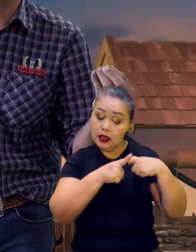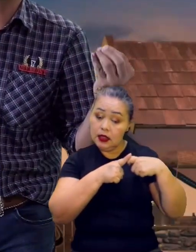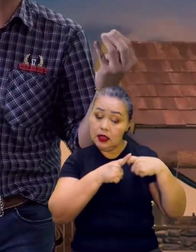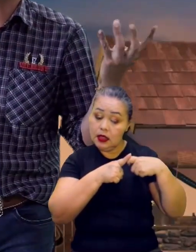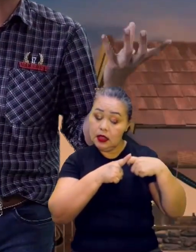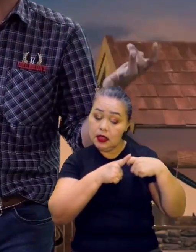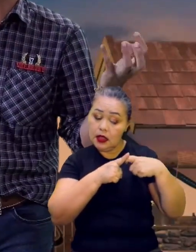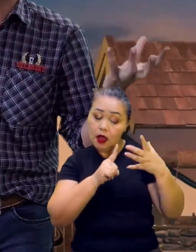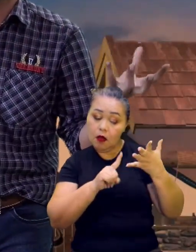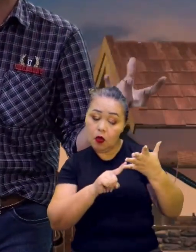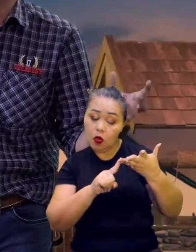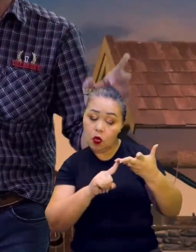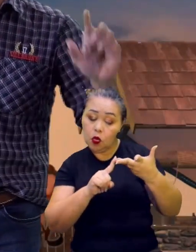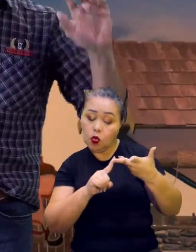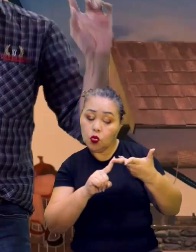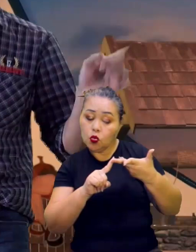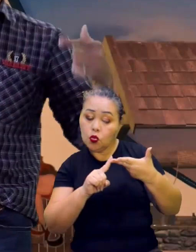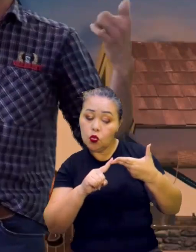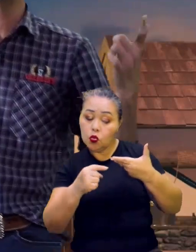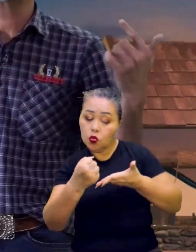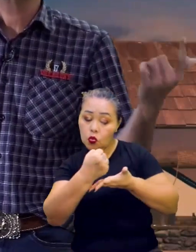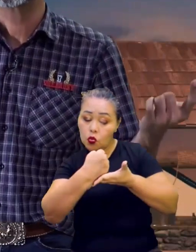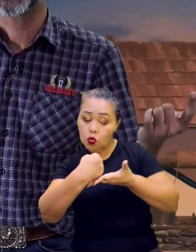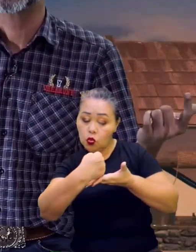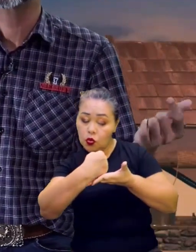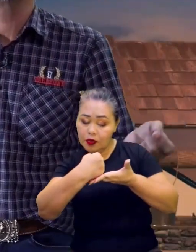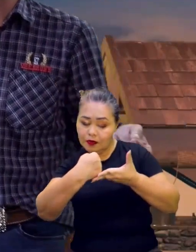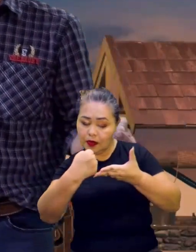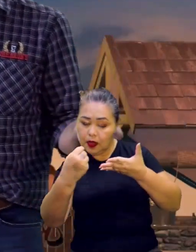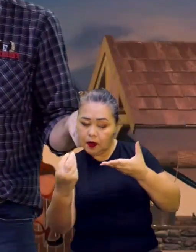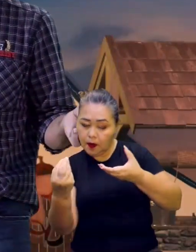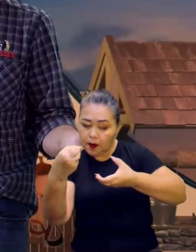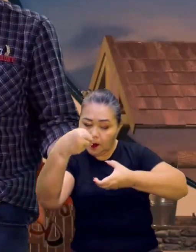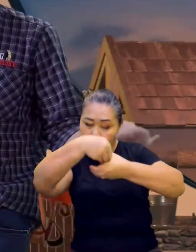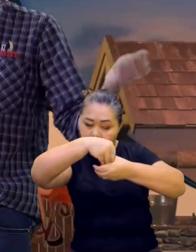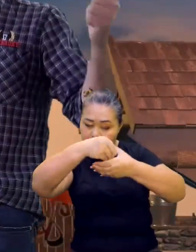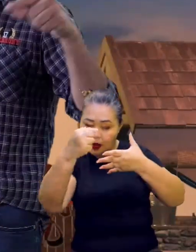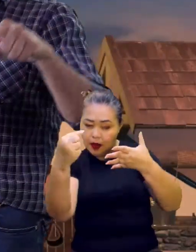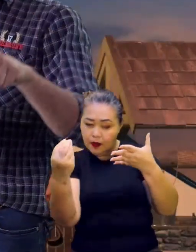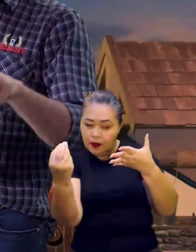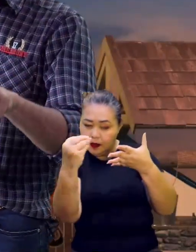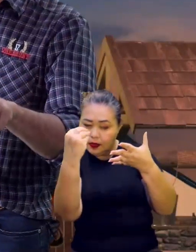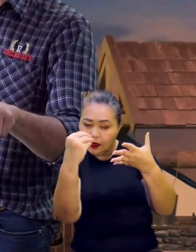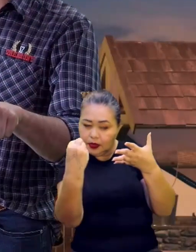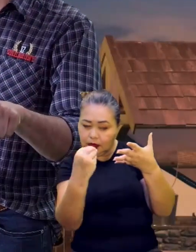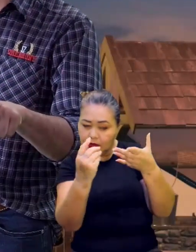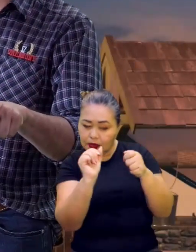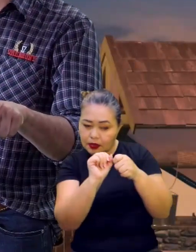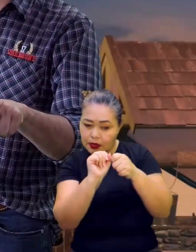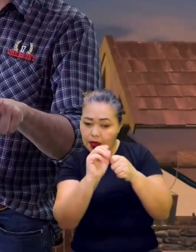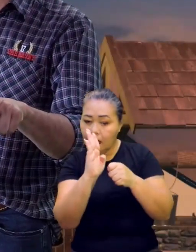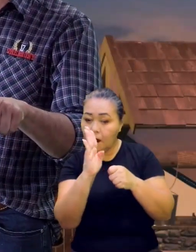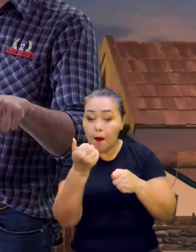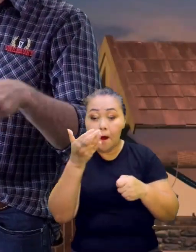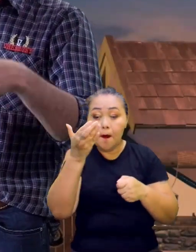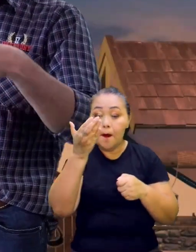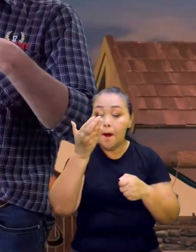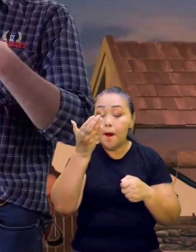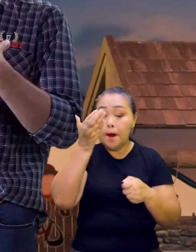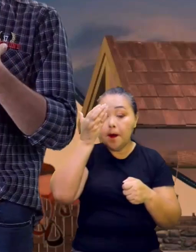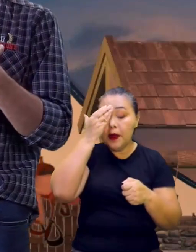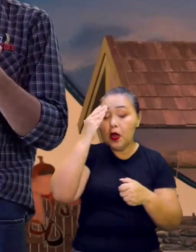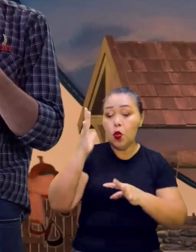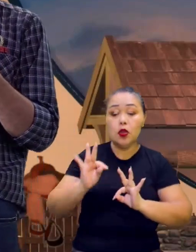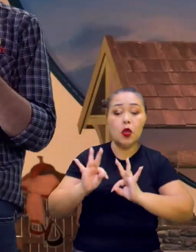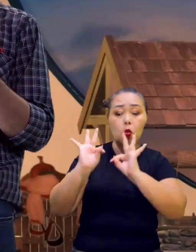muitas das propriedades medicinais que são utilizadas na biotecnologia, aí não é mais